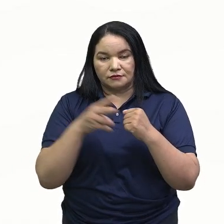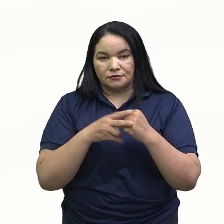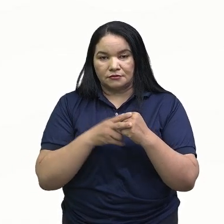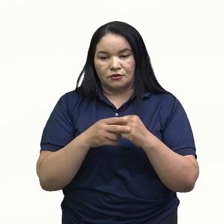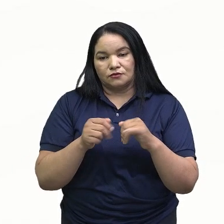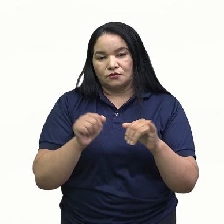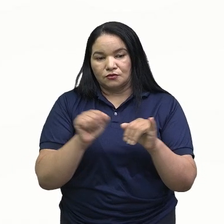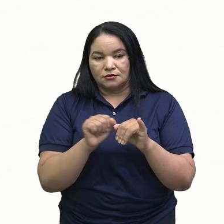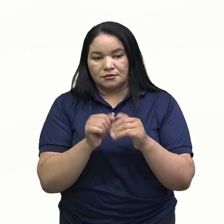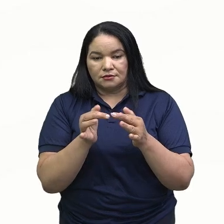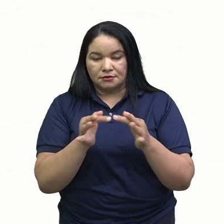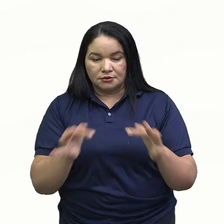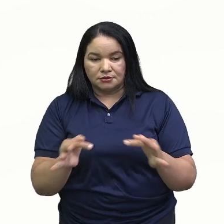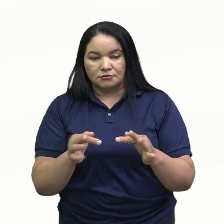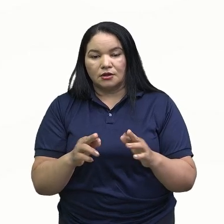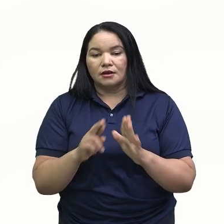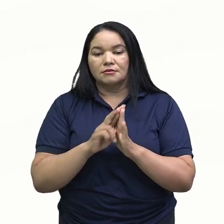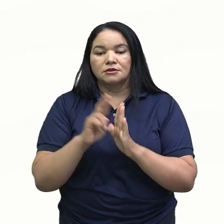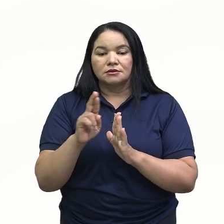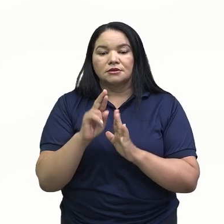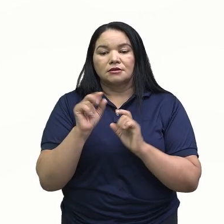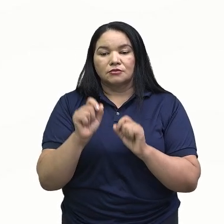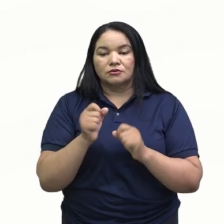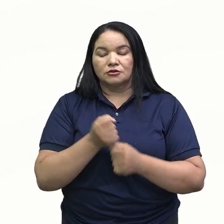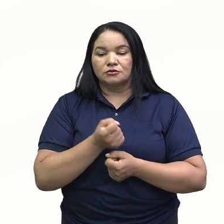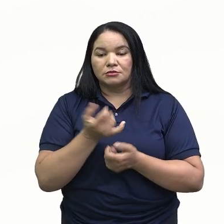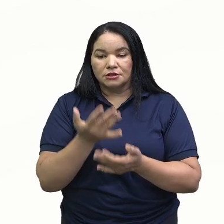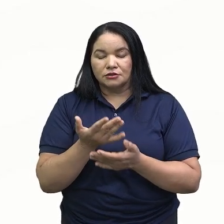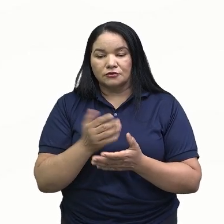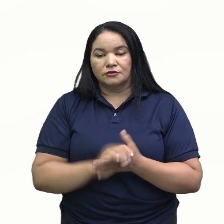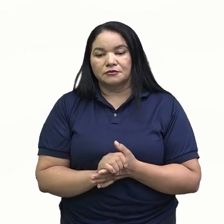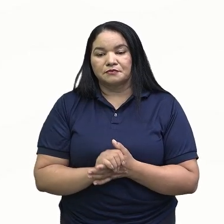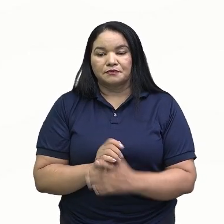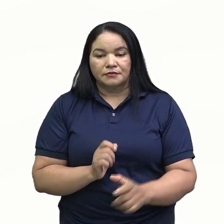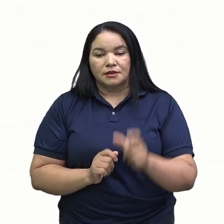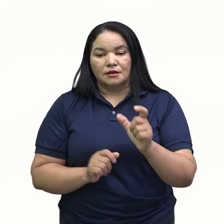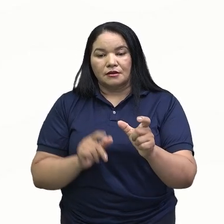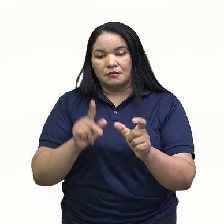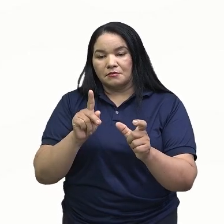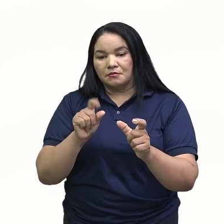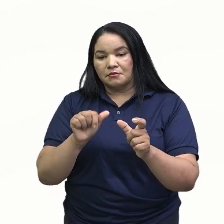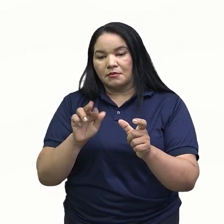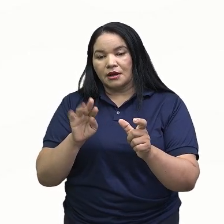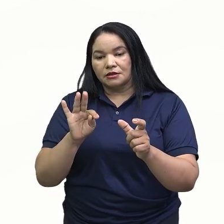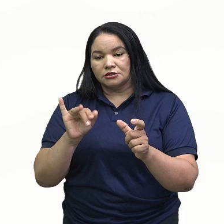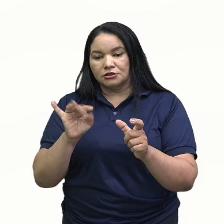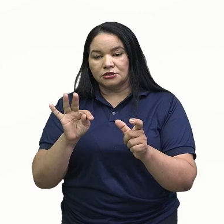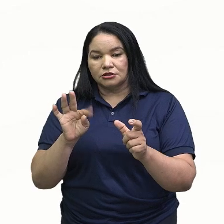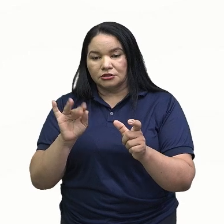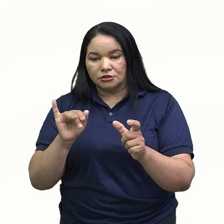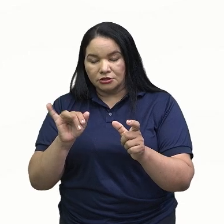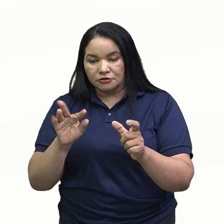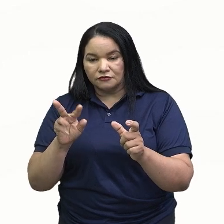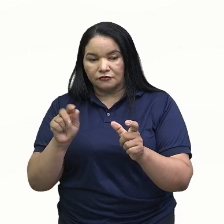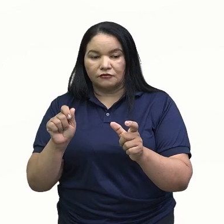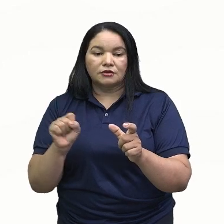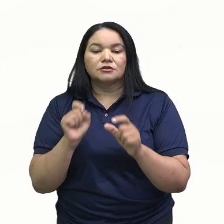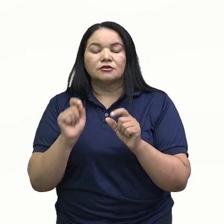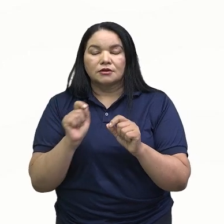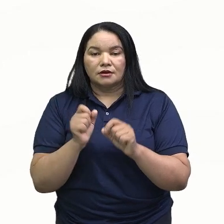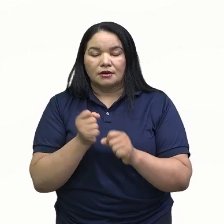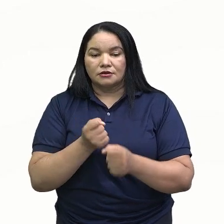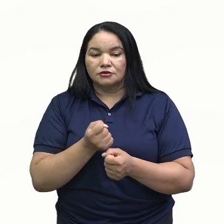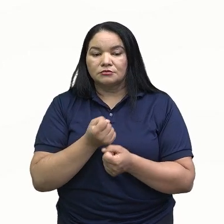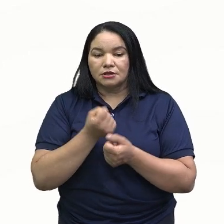simples, representado por expressões partitivas, né? Então, são aquelas expressões